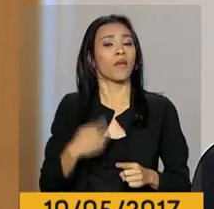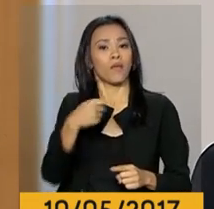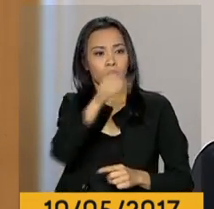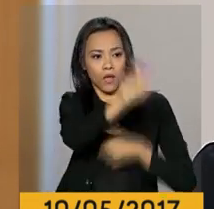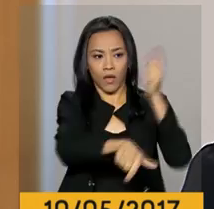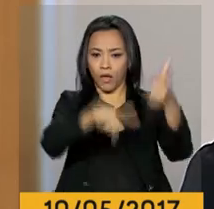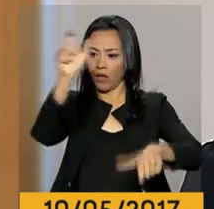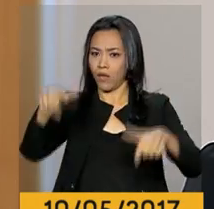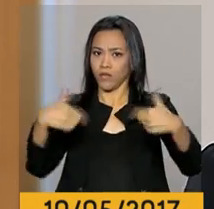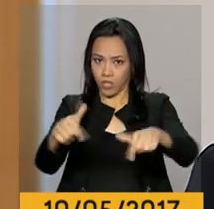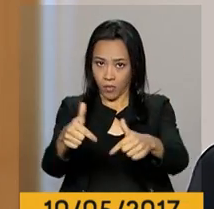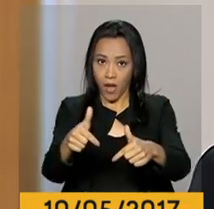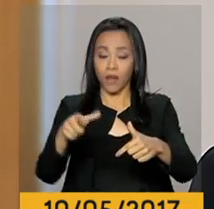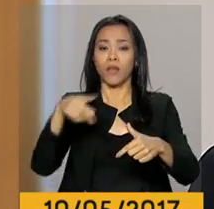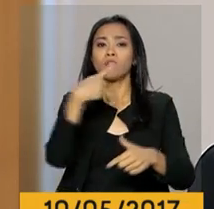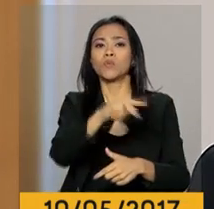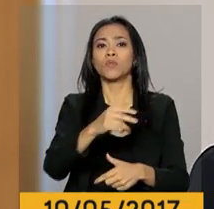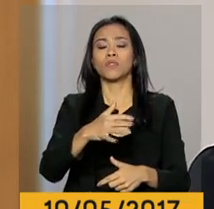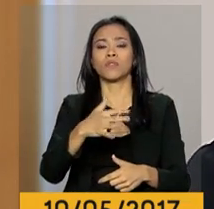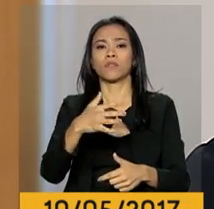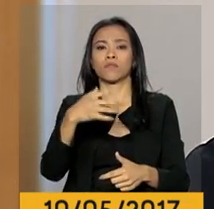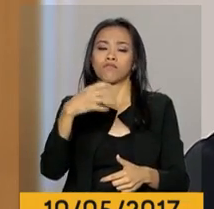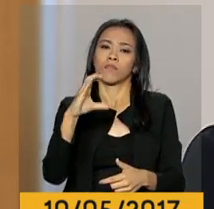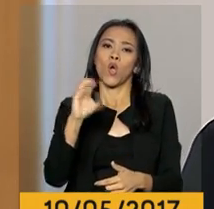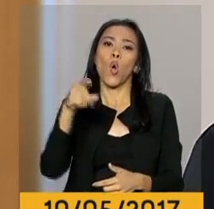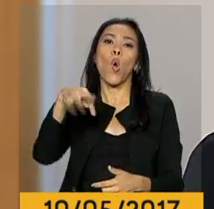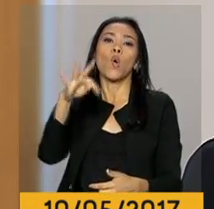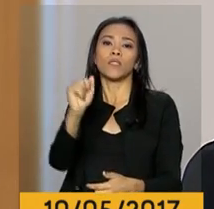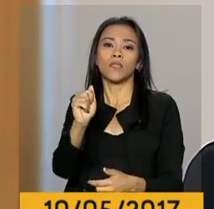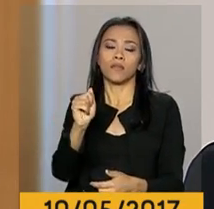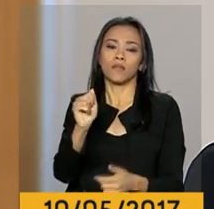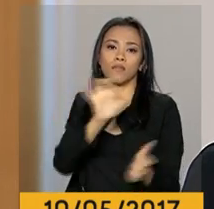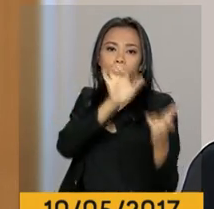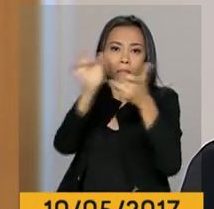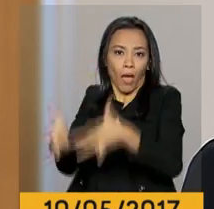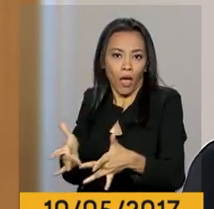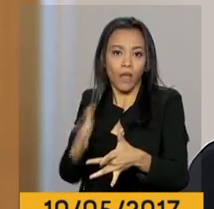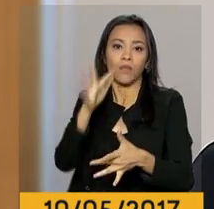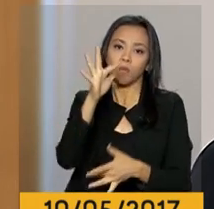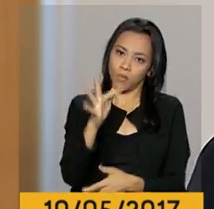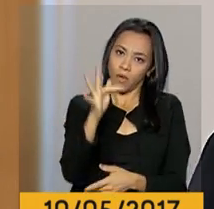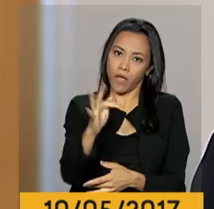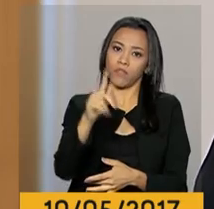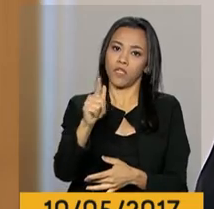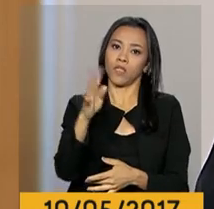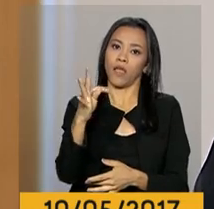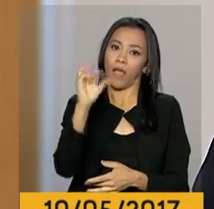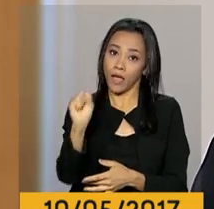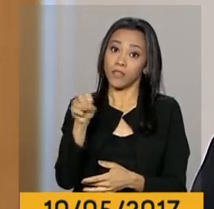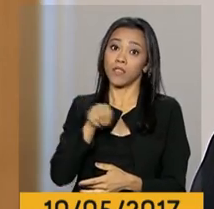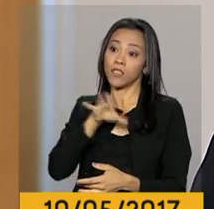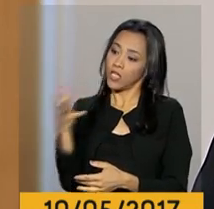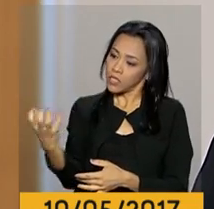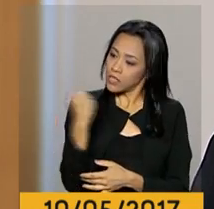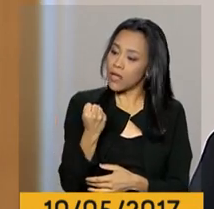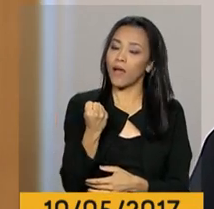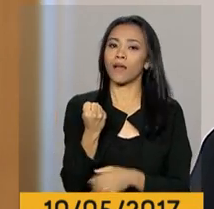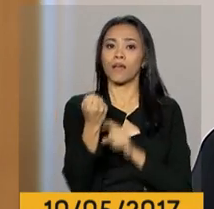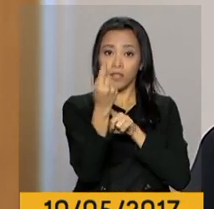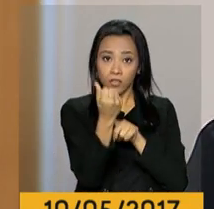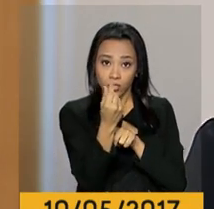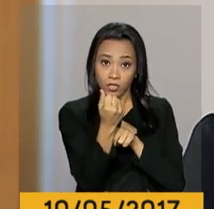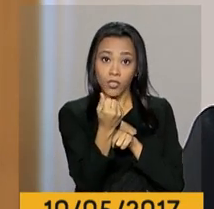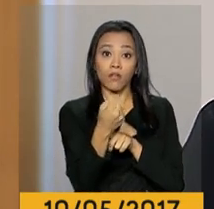trabalhadores que têm as suas contas inativadas portanto apenas a serviço do governo elas saem de lá para ficar a serviço de cada